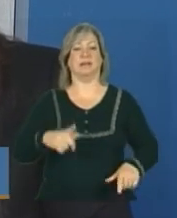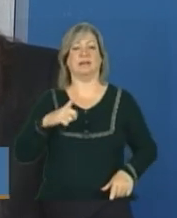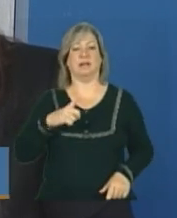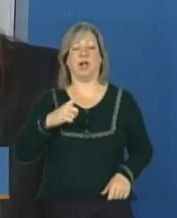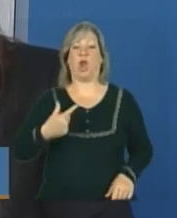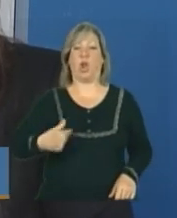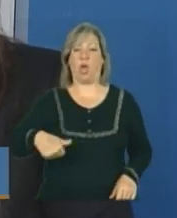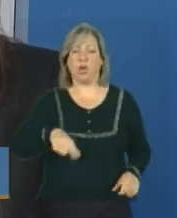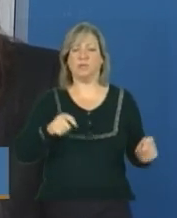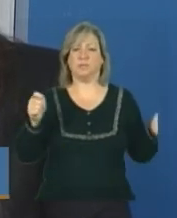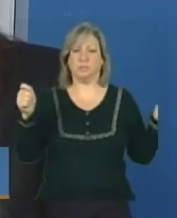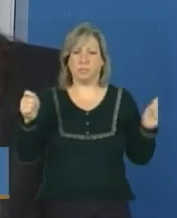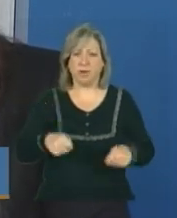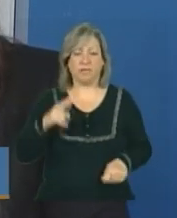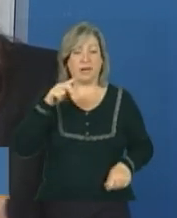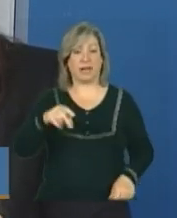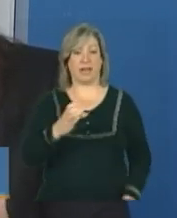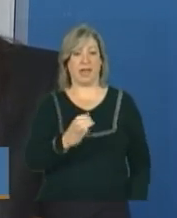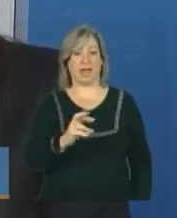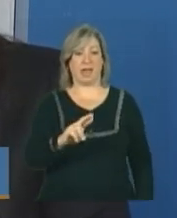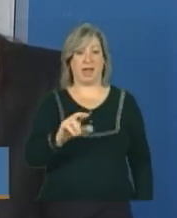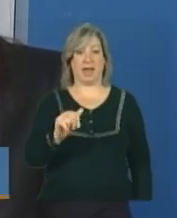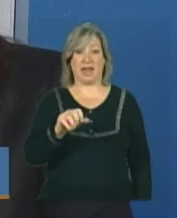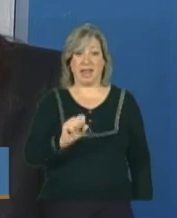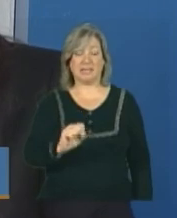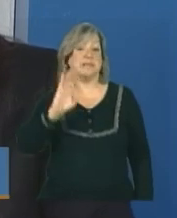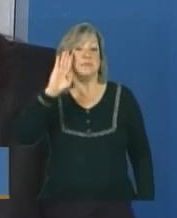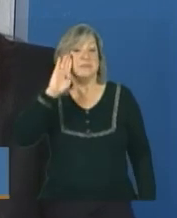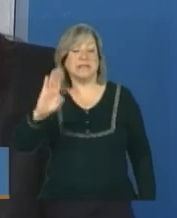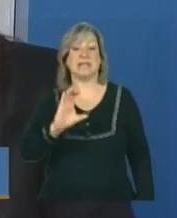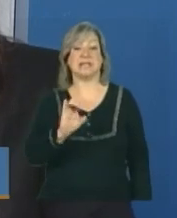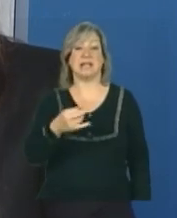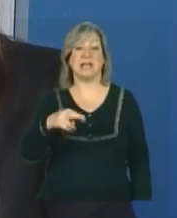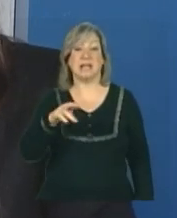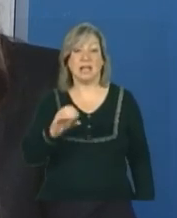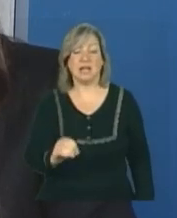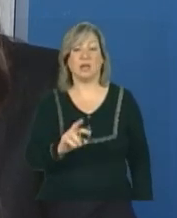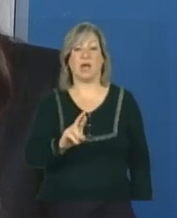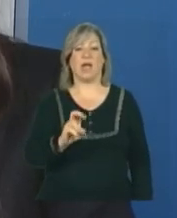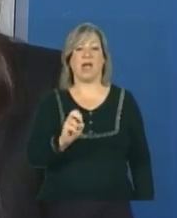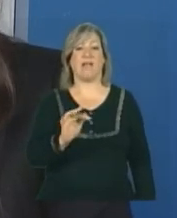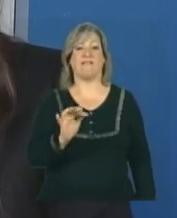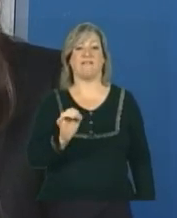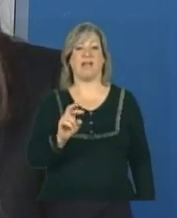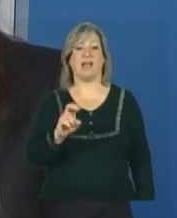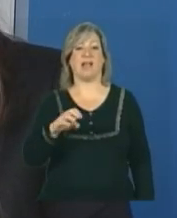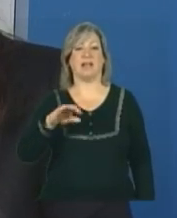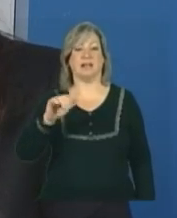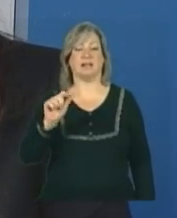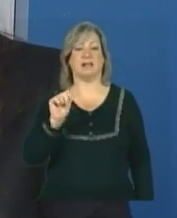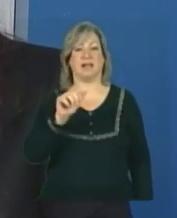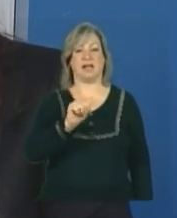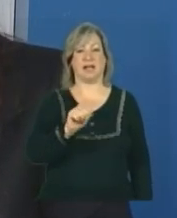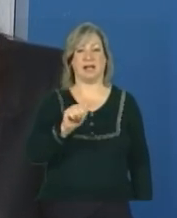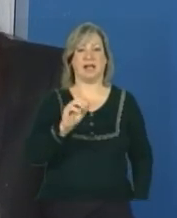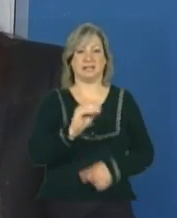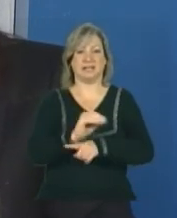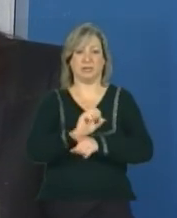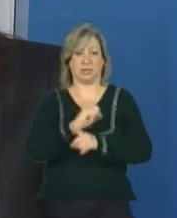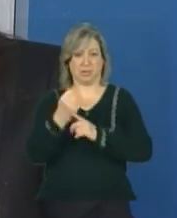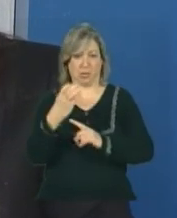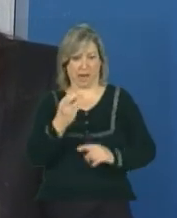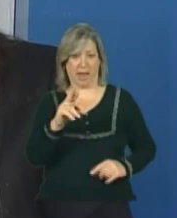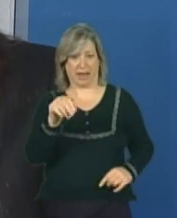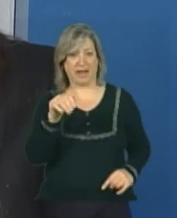podemos constatar que esses CRAS, especialmente os Centros de Referência de Assistência Social, eles estão localizados maciçamente na área urbana.